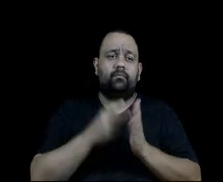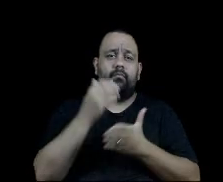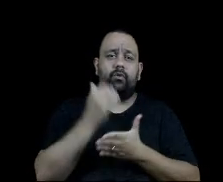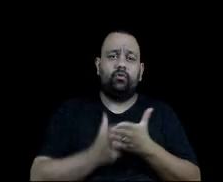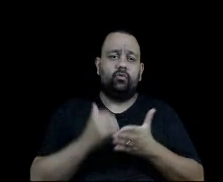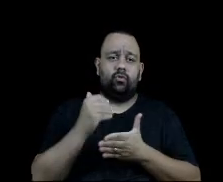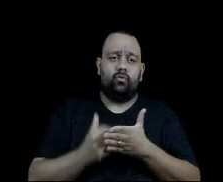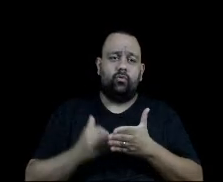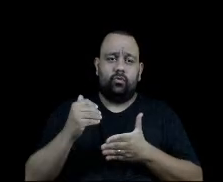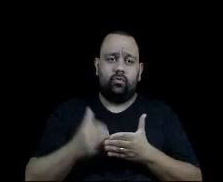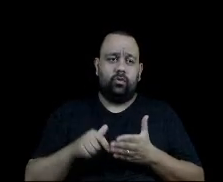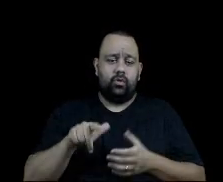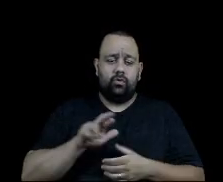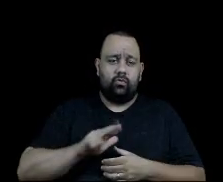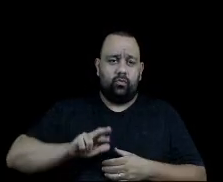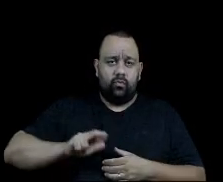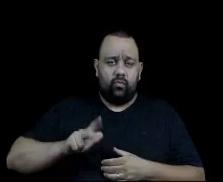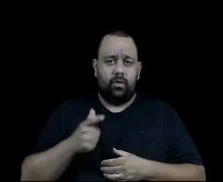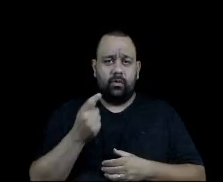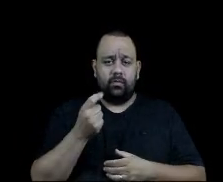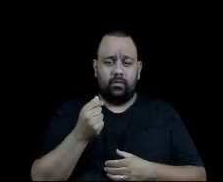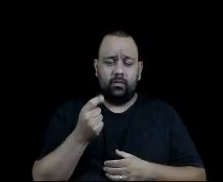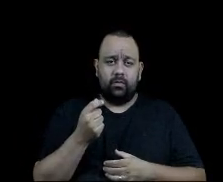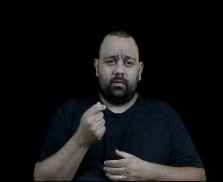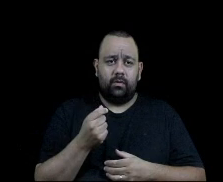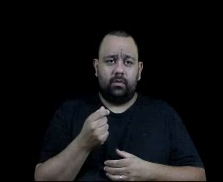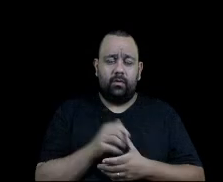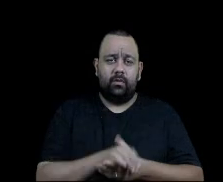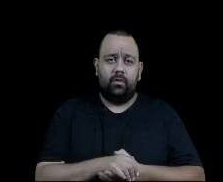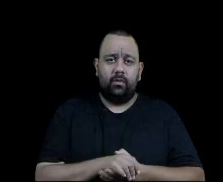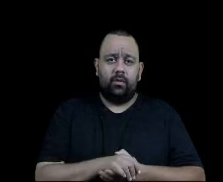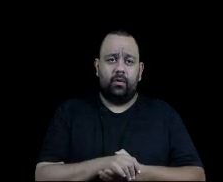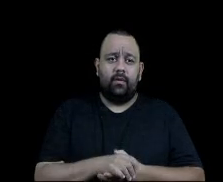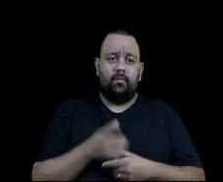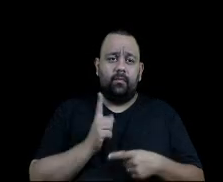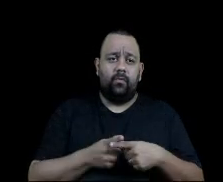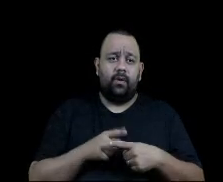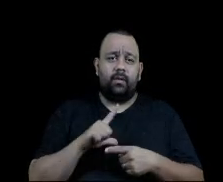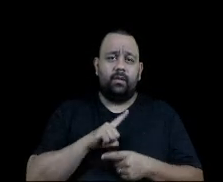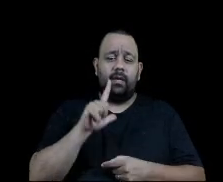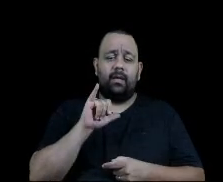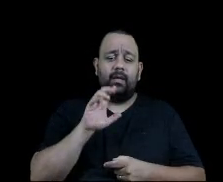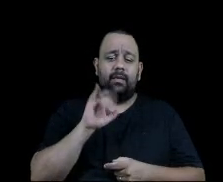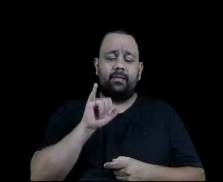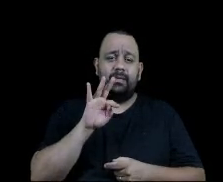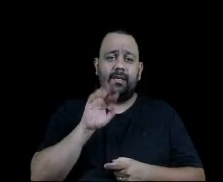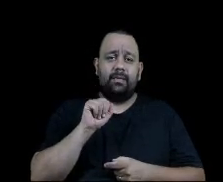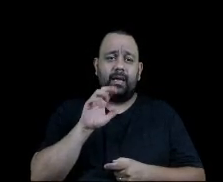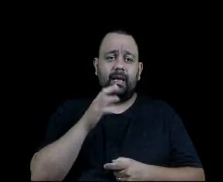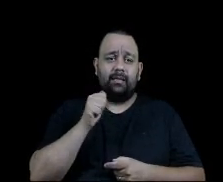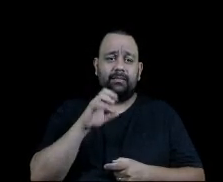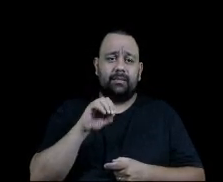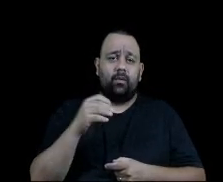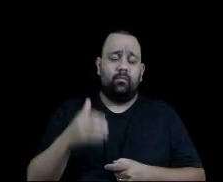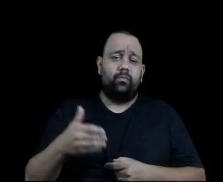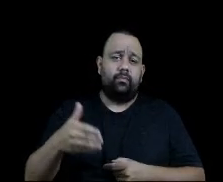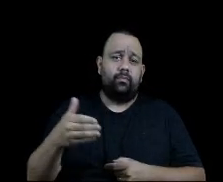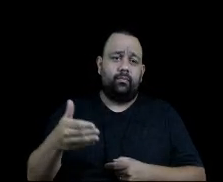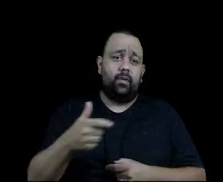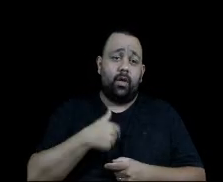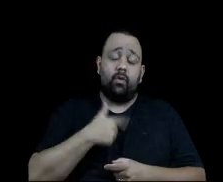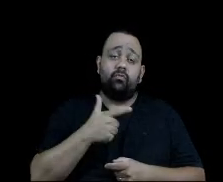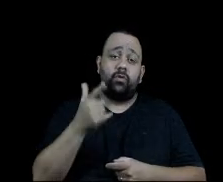específicos. Mas esses descontos não quer dizer isso? Esses recursos que estão... Não, porque muitos ainda estão em licitação em